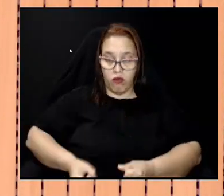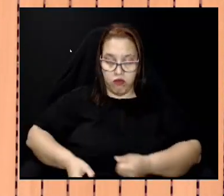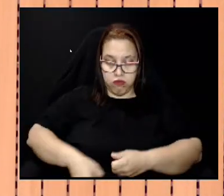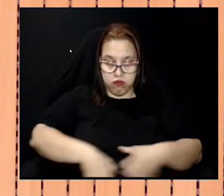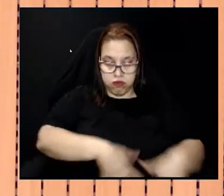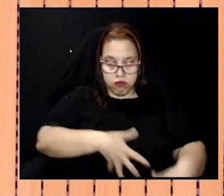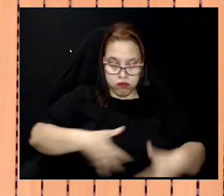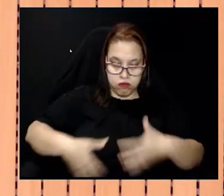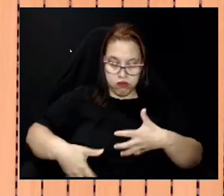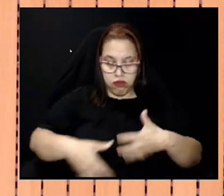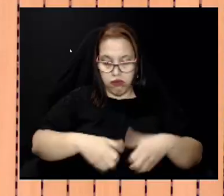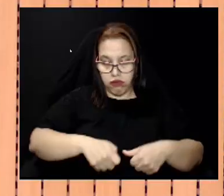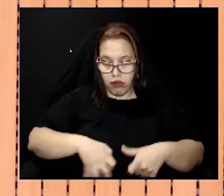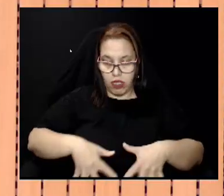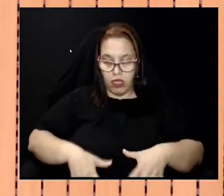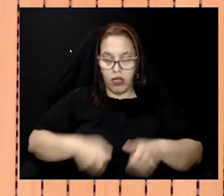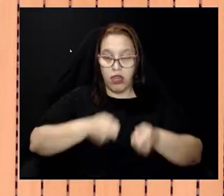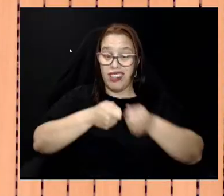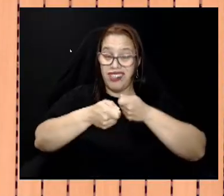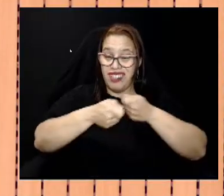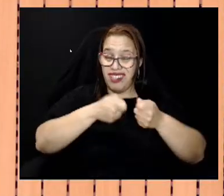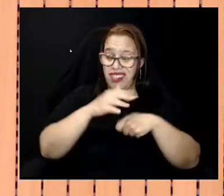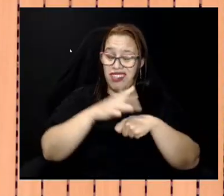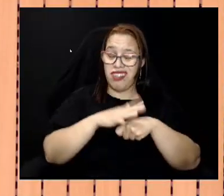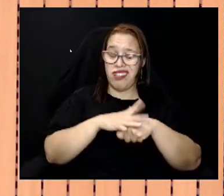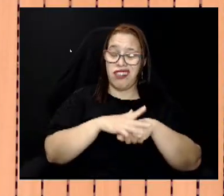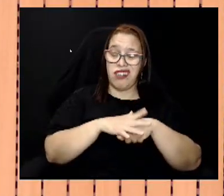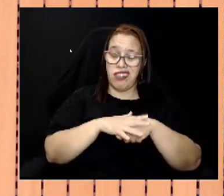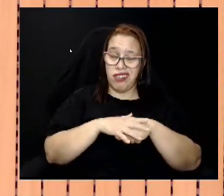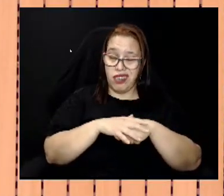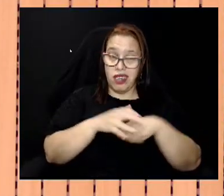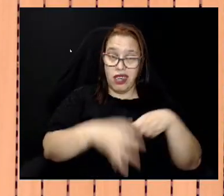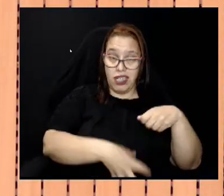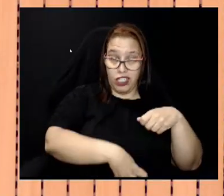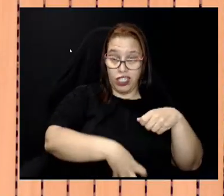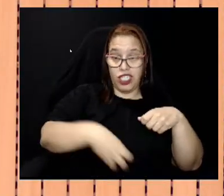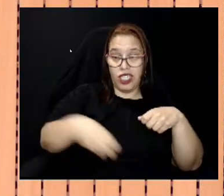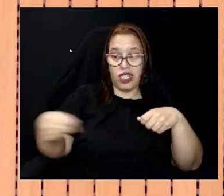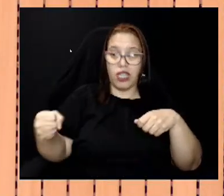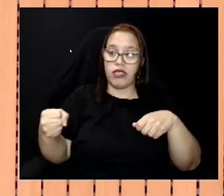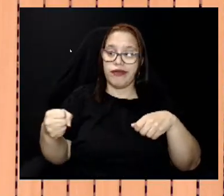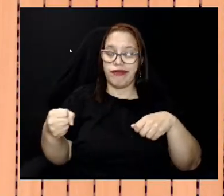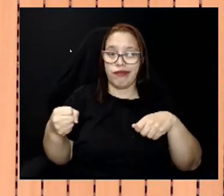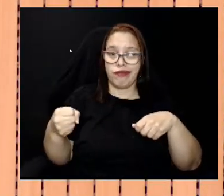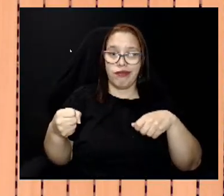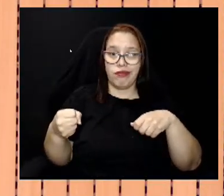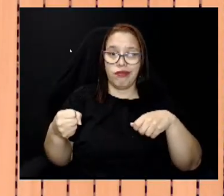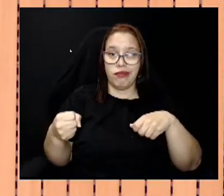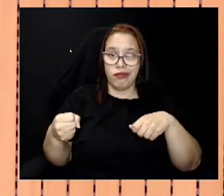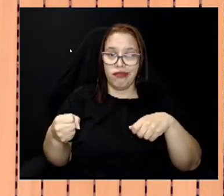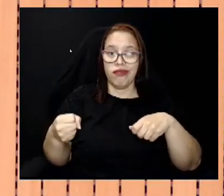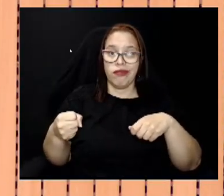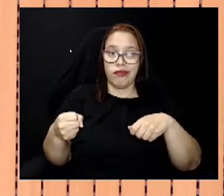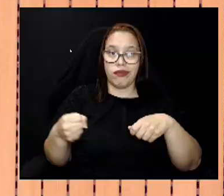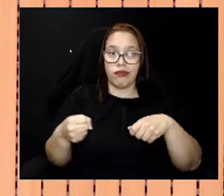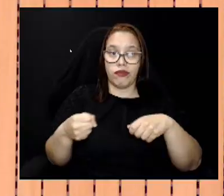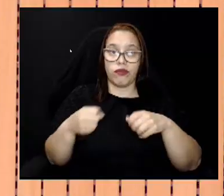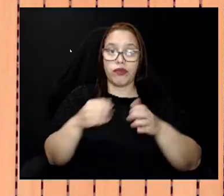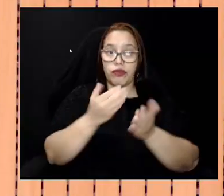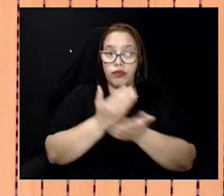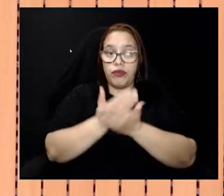E, para se controlar a doença, a gente precisa removê-la. E, mais recentemente, um estudo mostrou para nós que, muitas vezes,